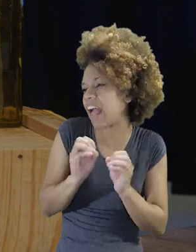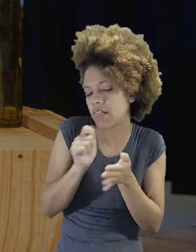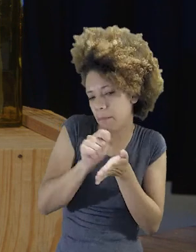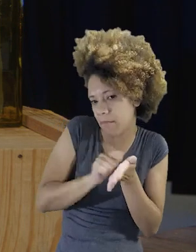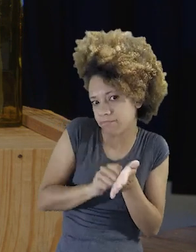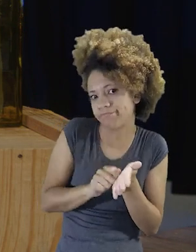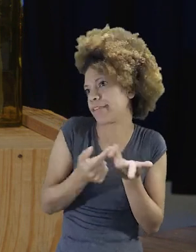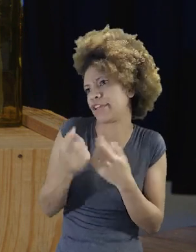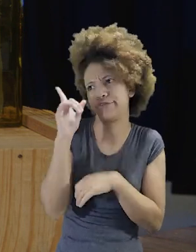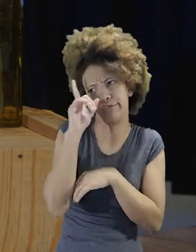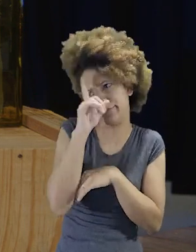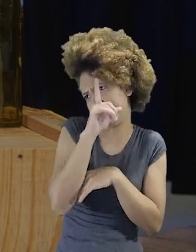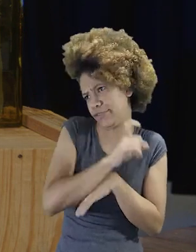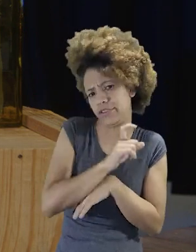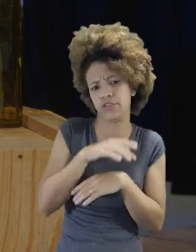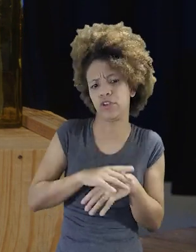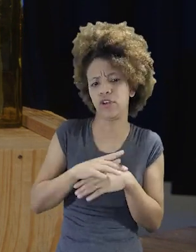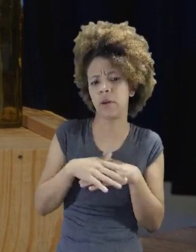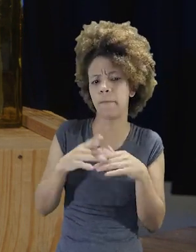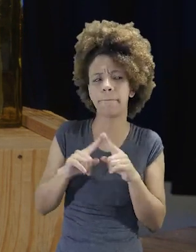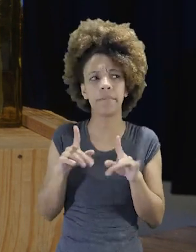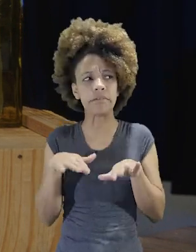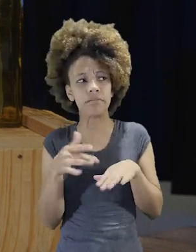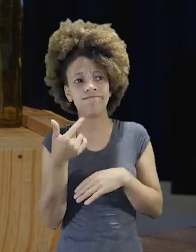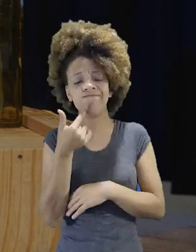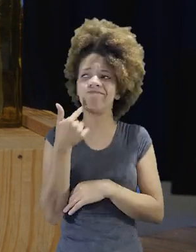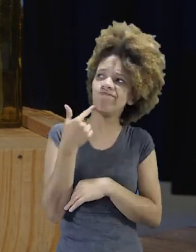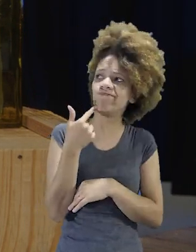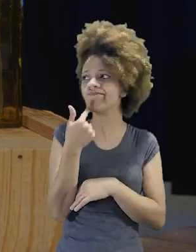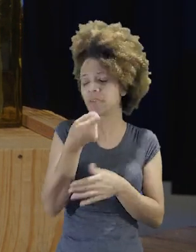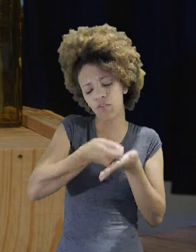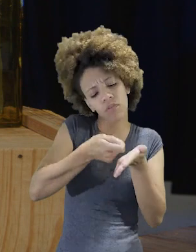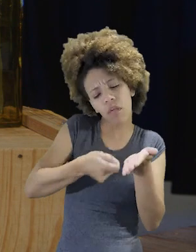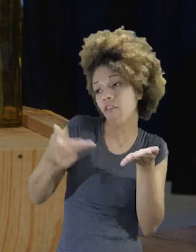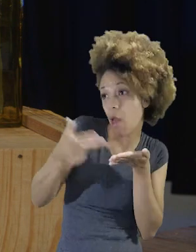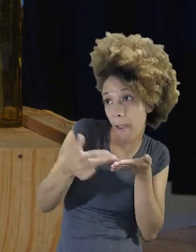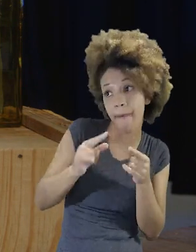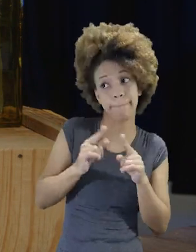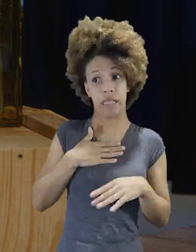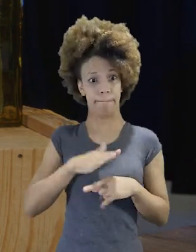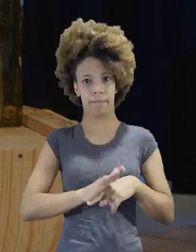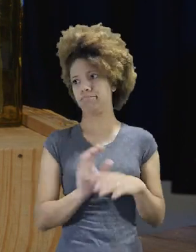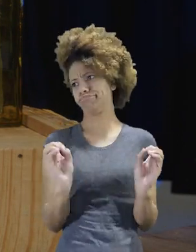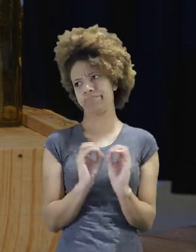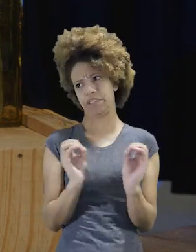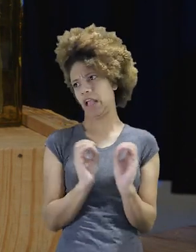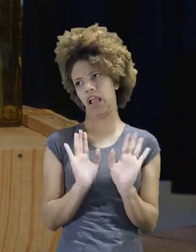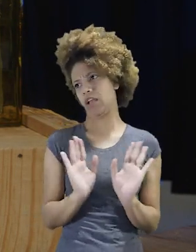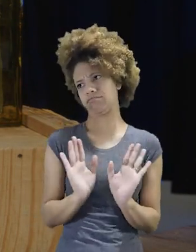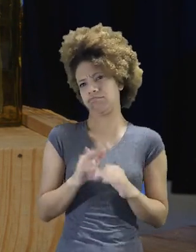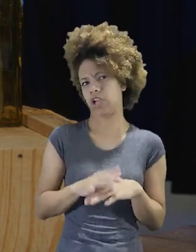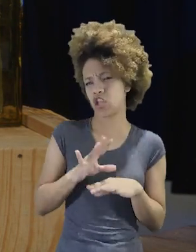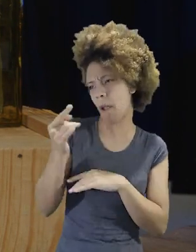escrever o que é uma coisa rara às vezes no meu dia a dia ela falou vou sentar aqui vou escrever o rap mas a minha contribuição é